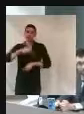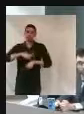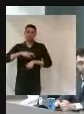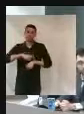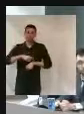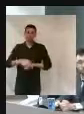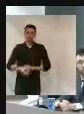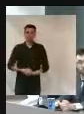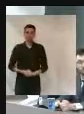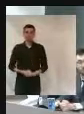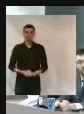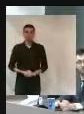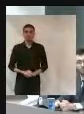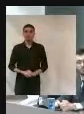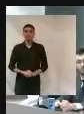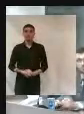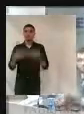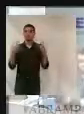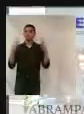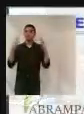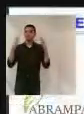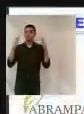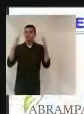o tempo.